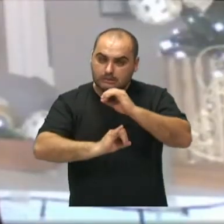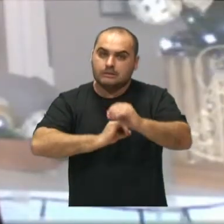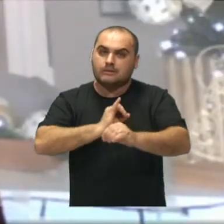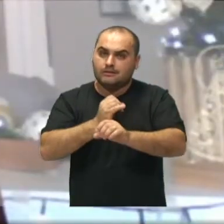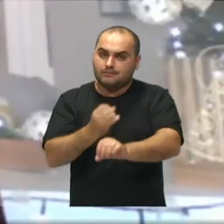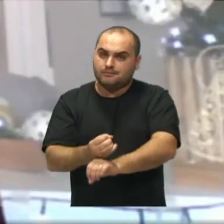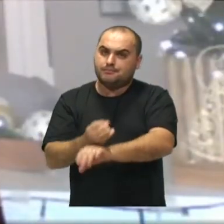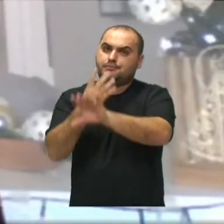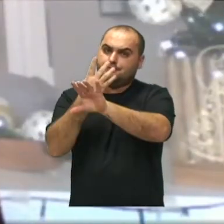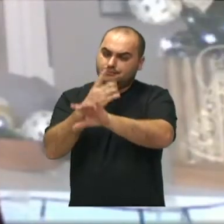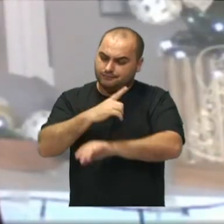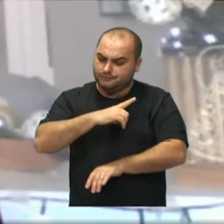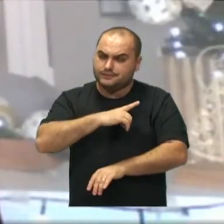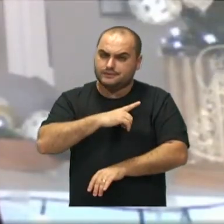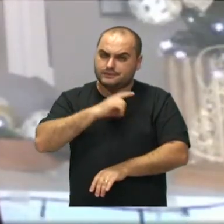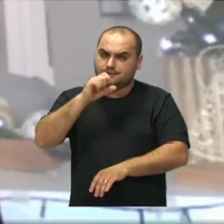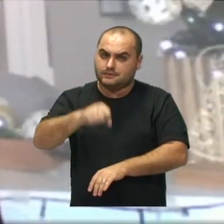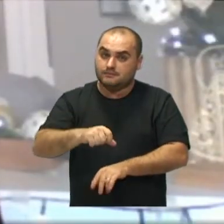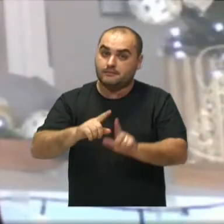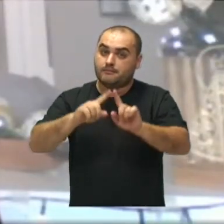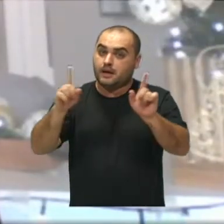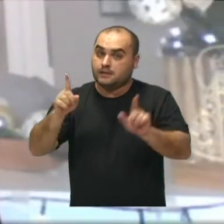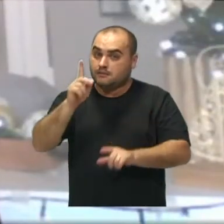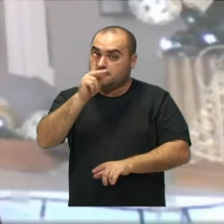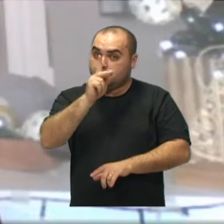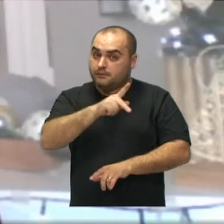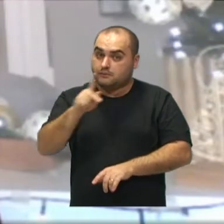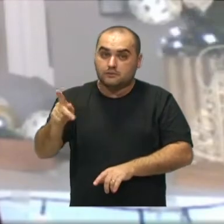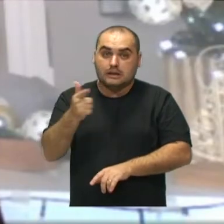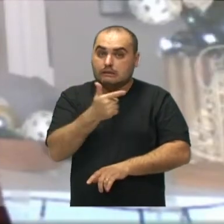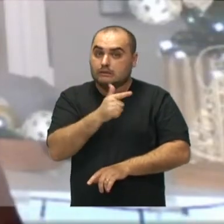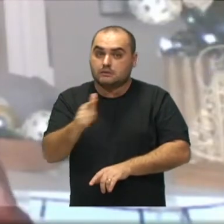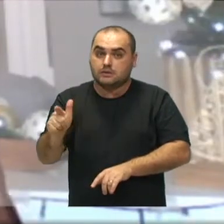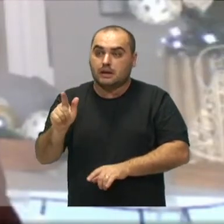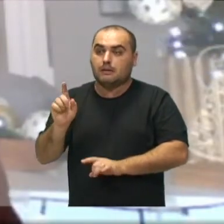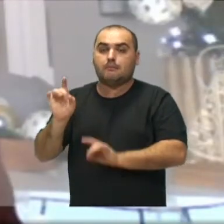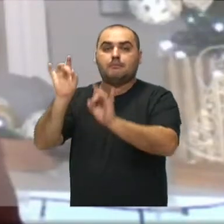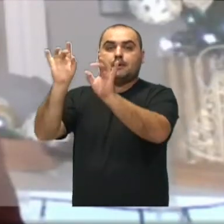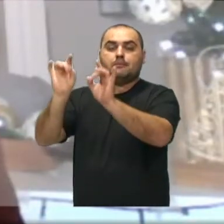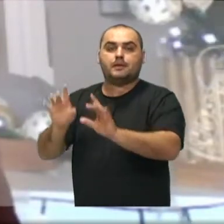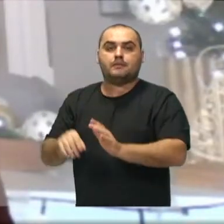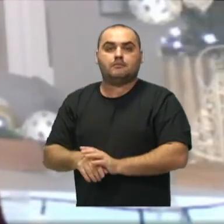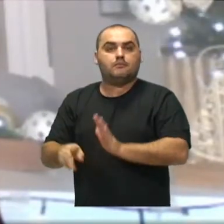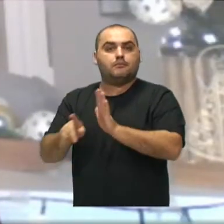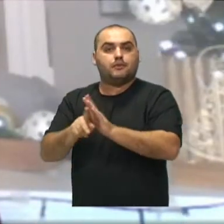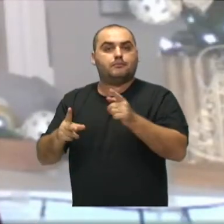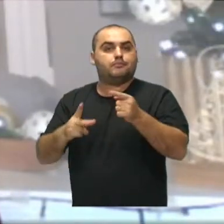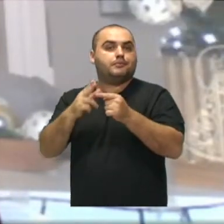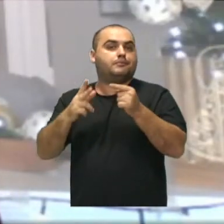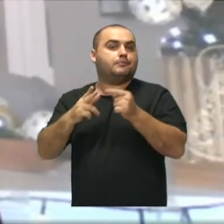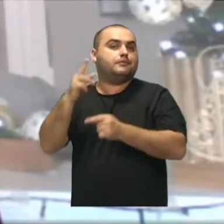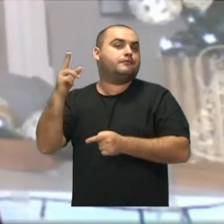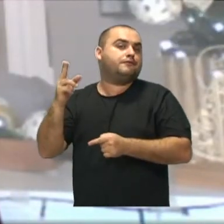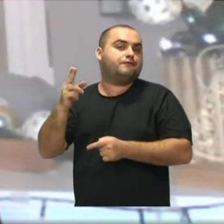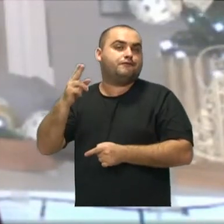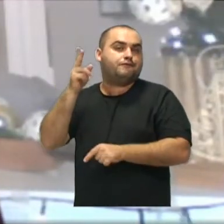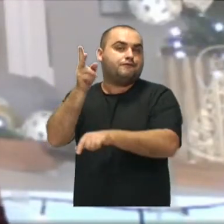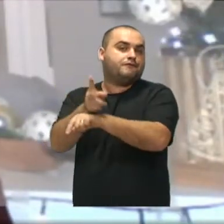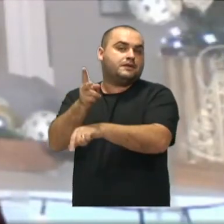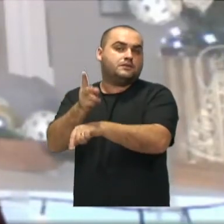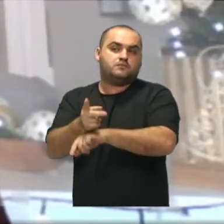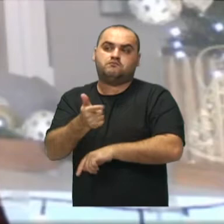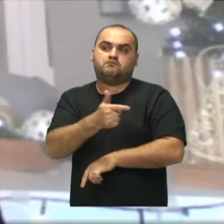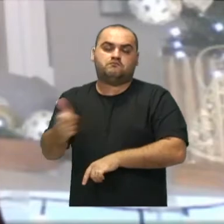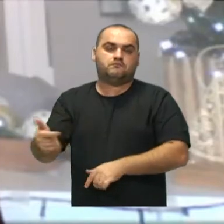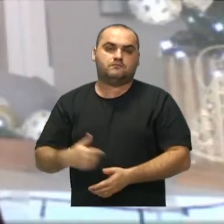ser online. Só que os professores, eles não têm uma especialização em edição de vídeo e imagem, certo?